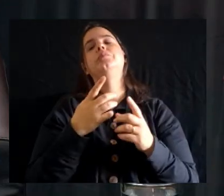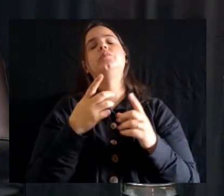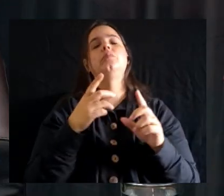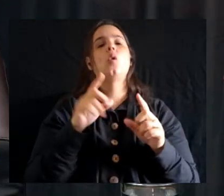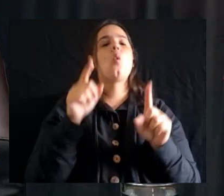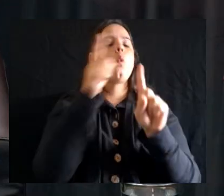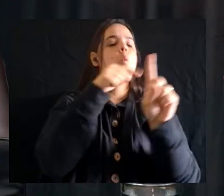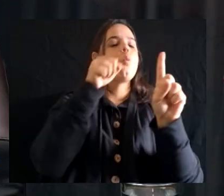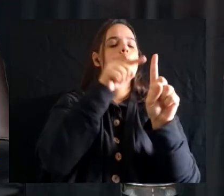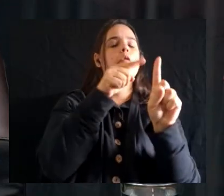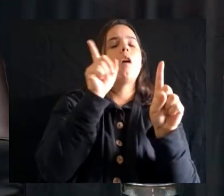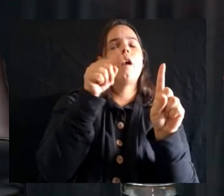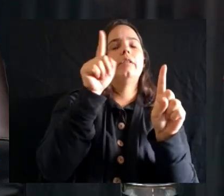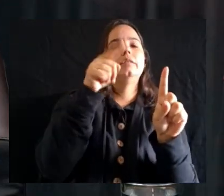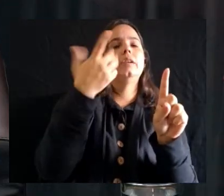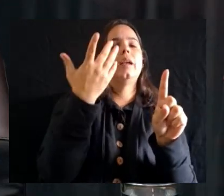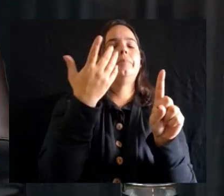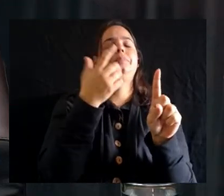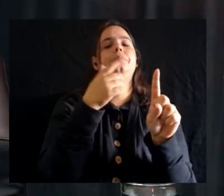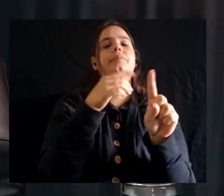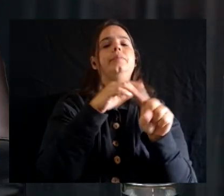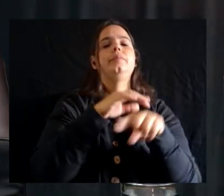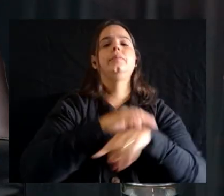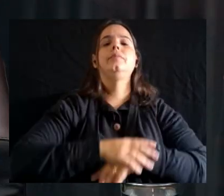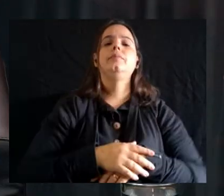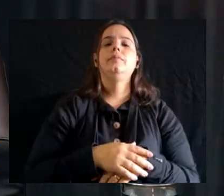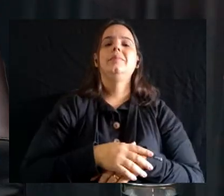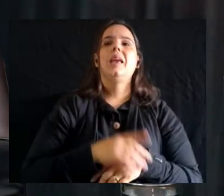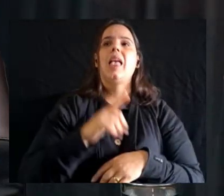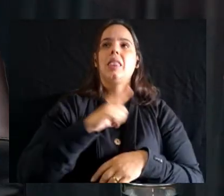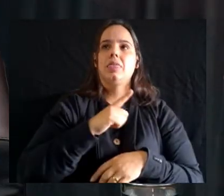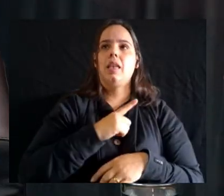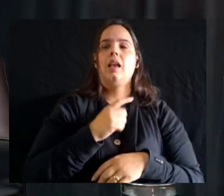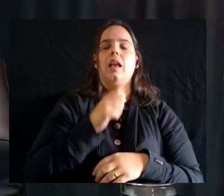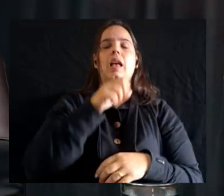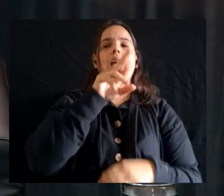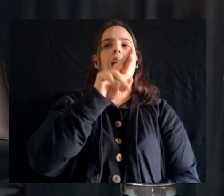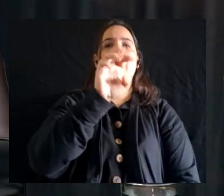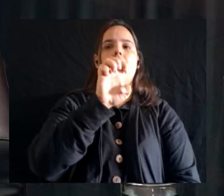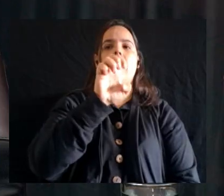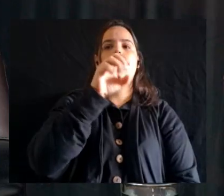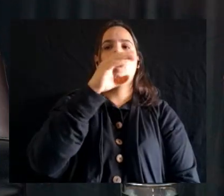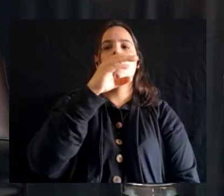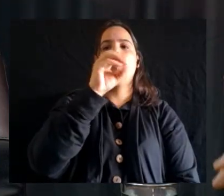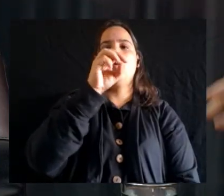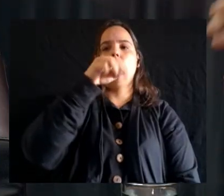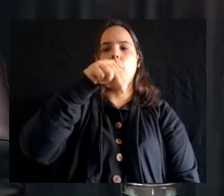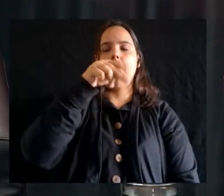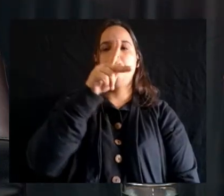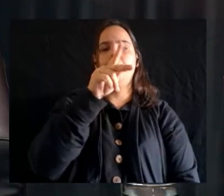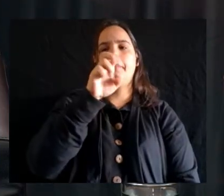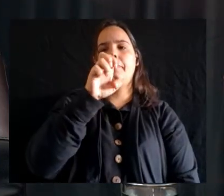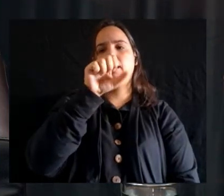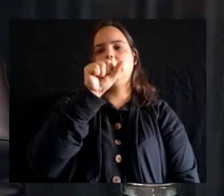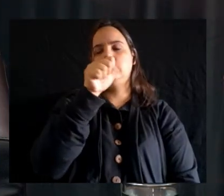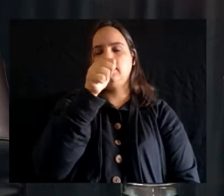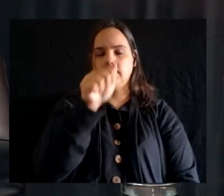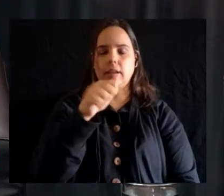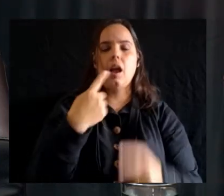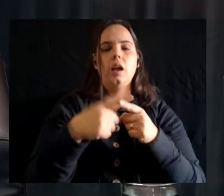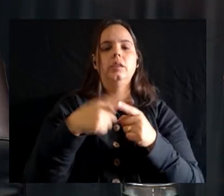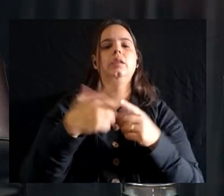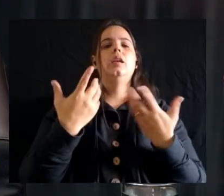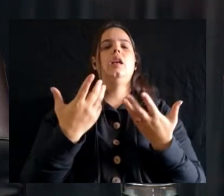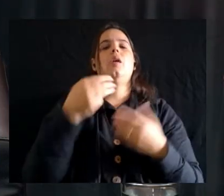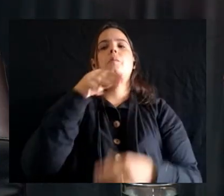algoritmo é acionar, como eu disse, o sistema de recompensa, que é essa sensação da motivação, né, do prazer